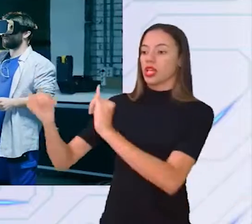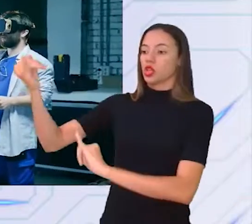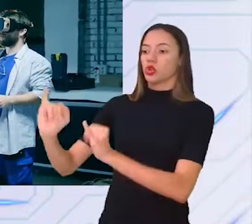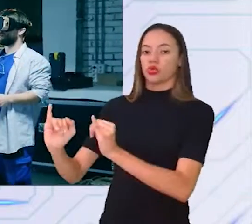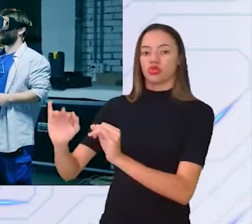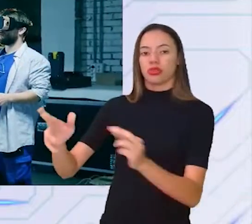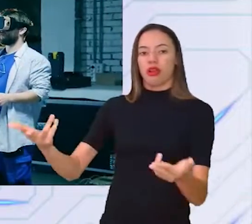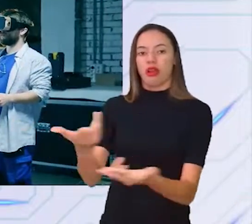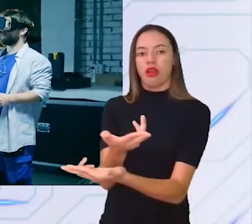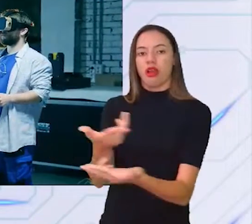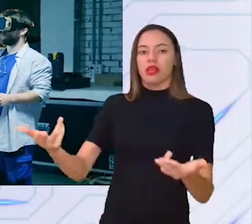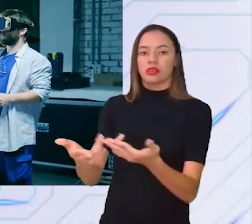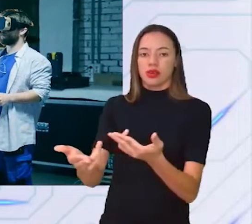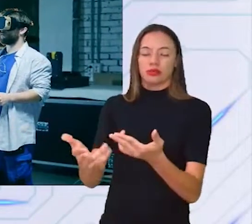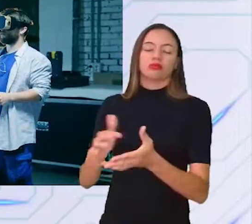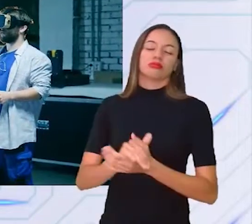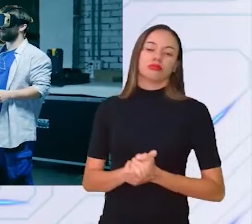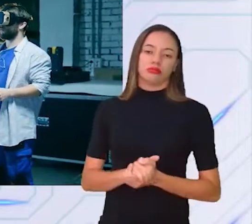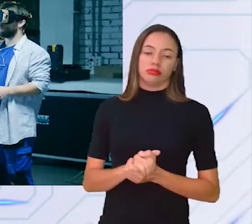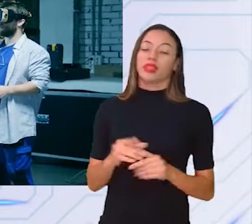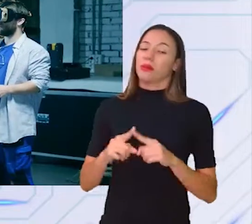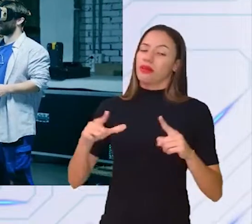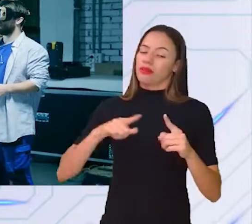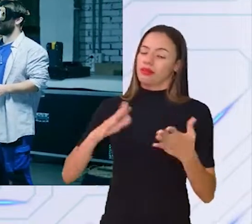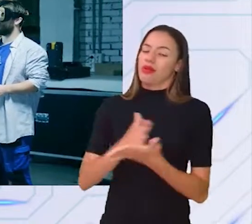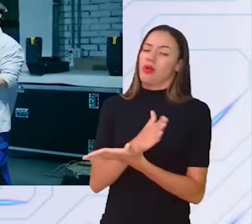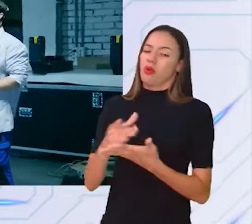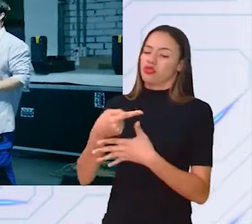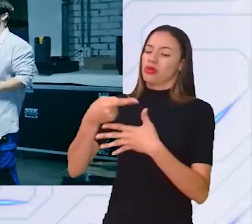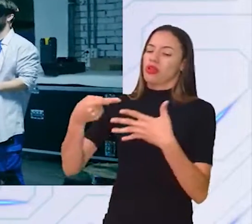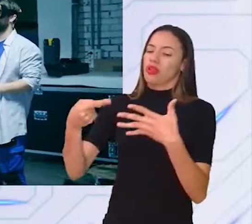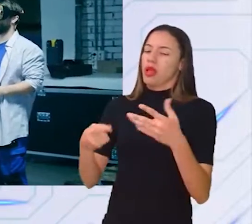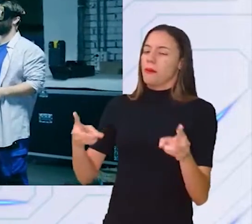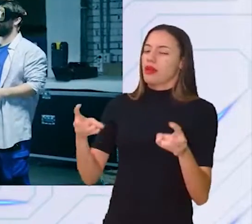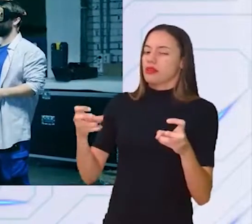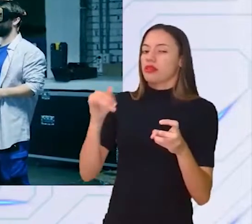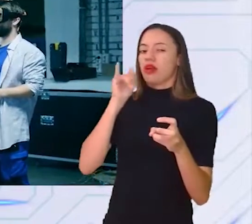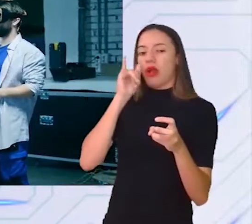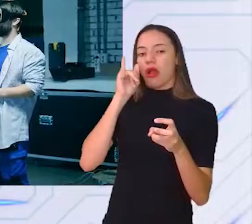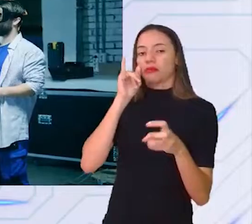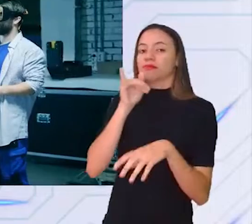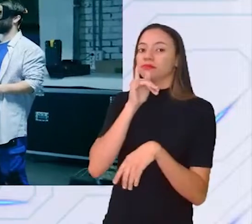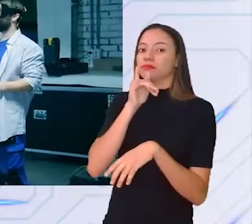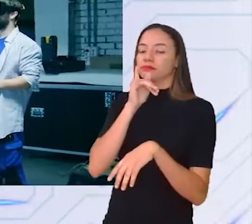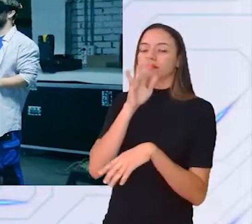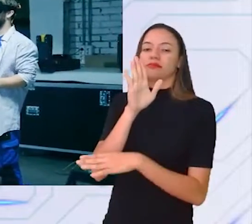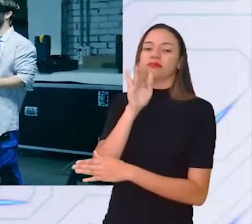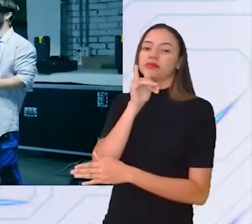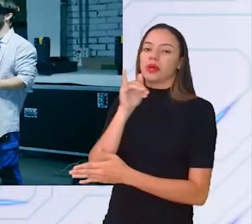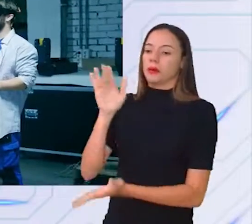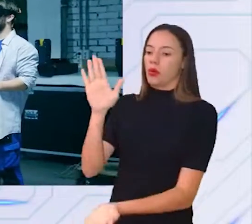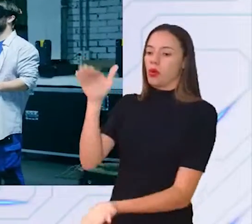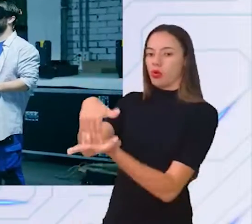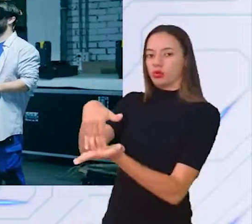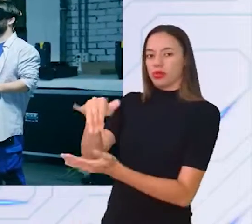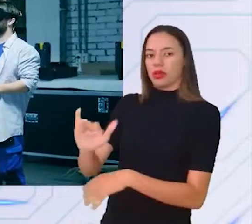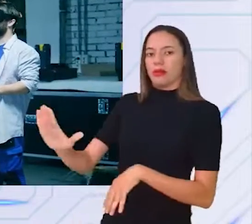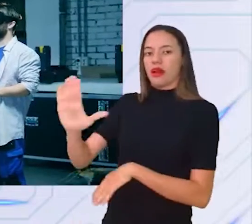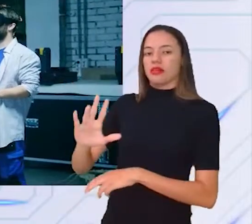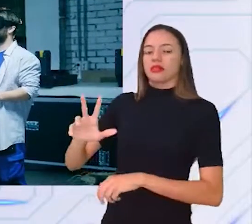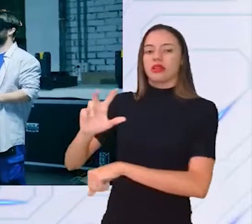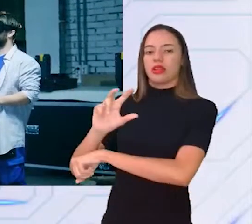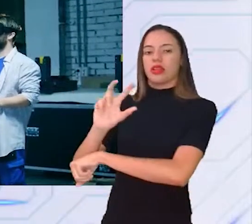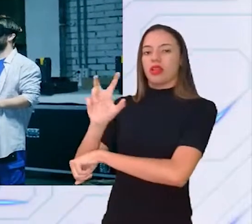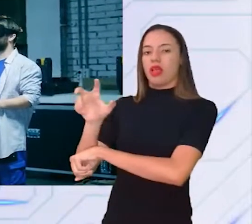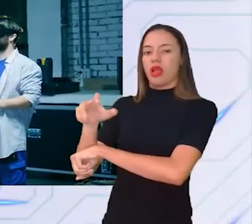né, a industrialização. Só que tem algumas coisas que a gente percebe, né, por exemplo, aquela última imagem ali, daquele robô e uma pessoa com